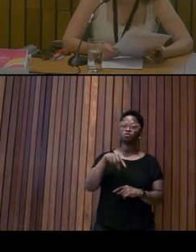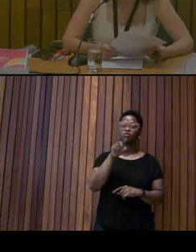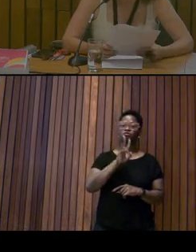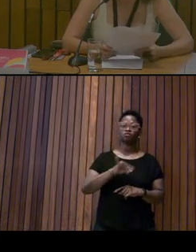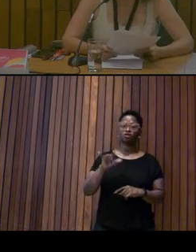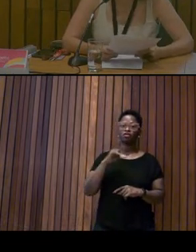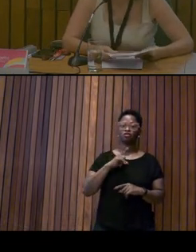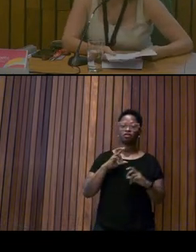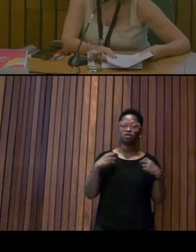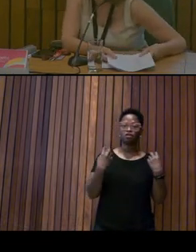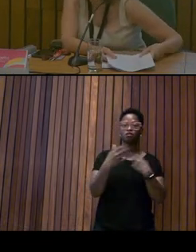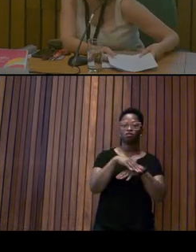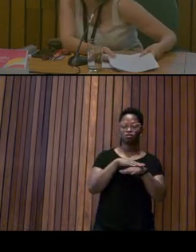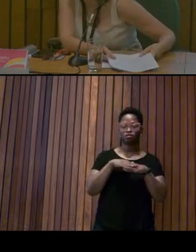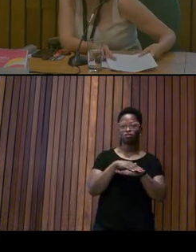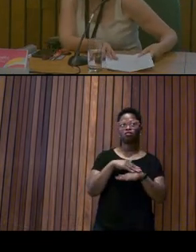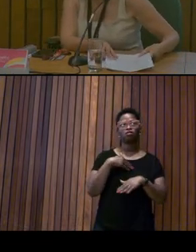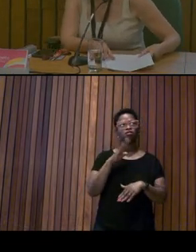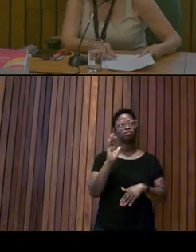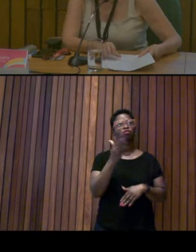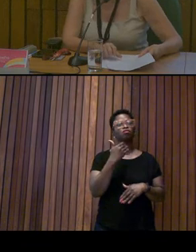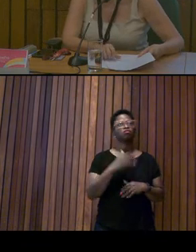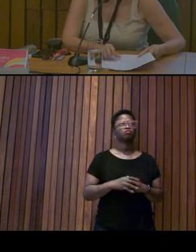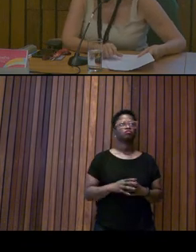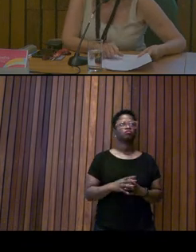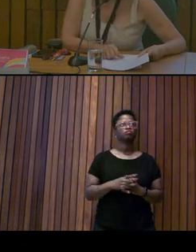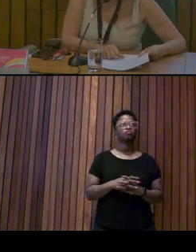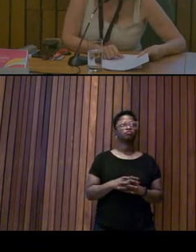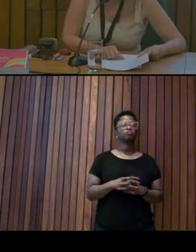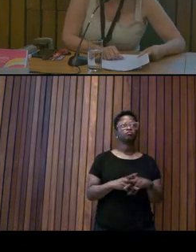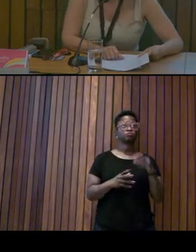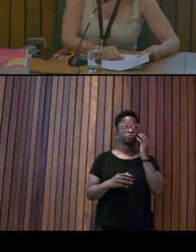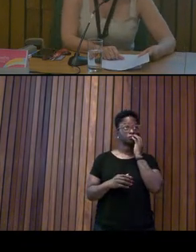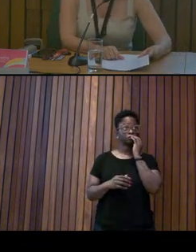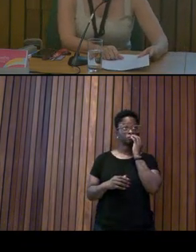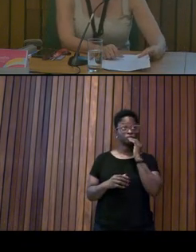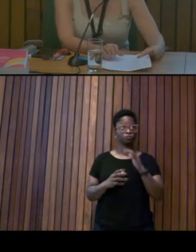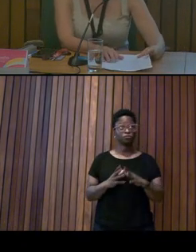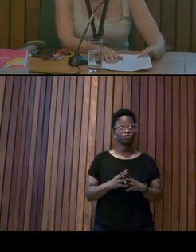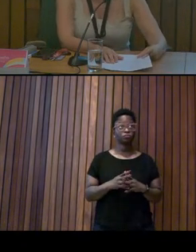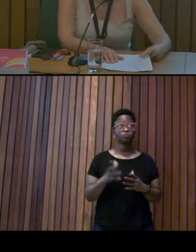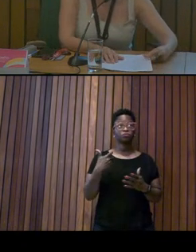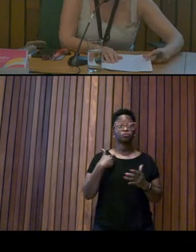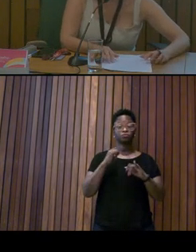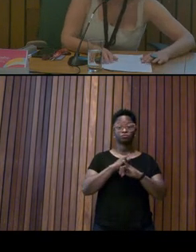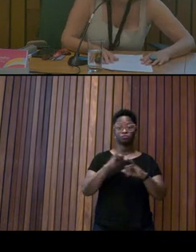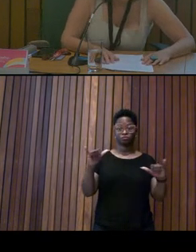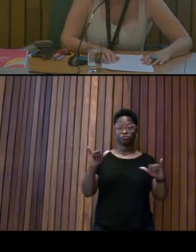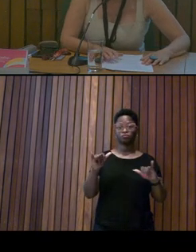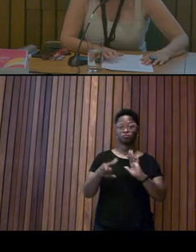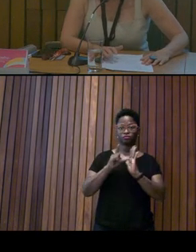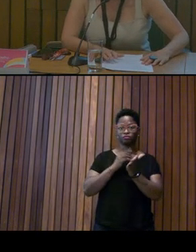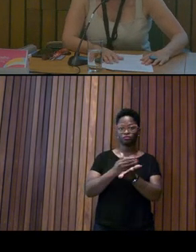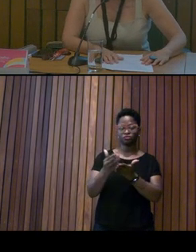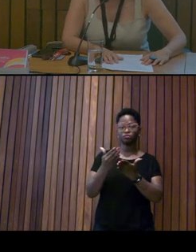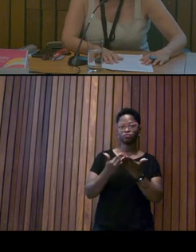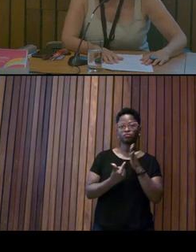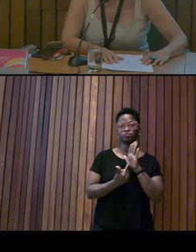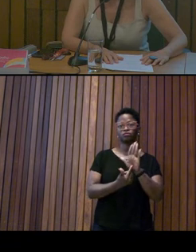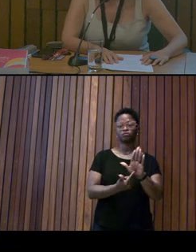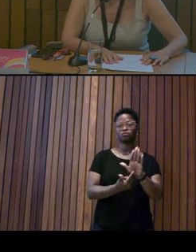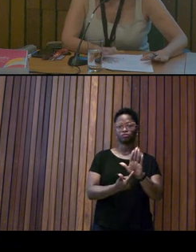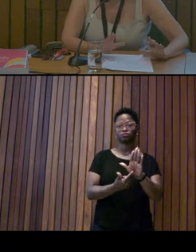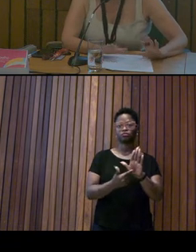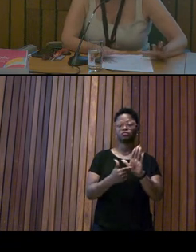a roda de conversas. Passa lá para aquela página. Só queria, antes de começar, então, a apresentar